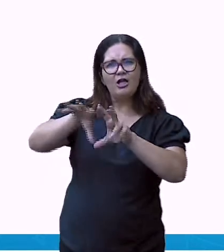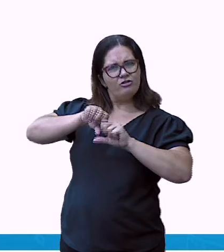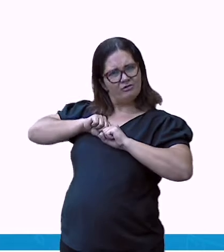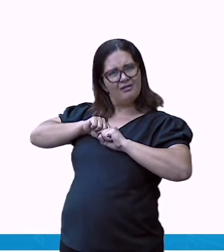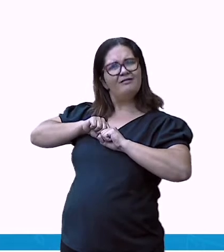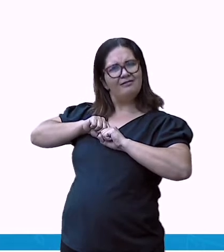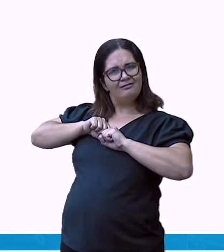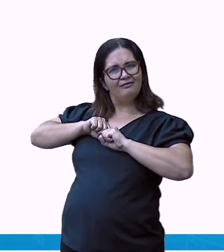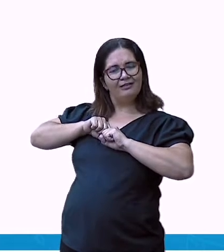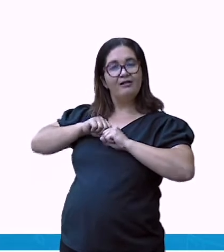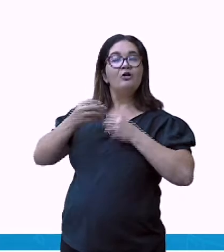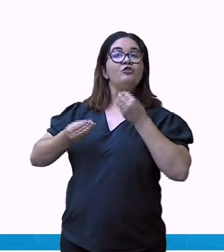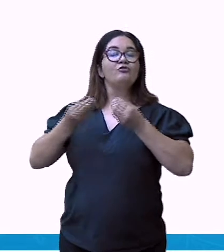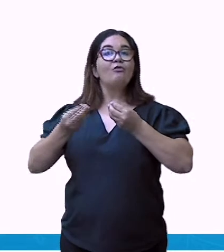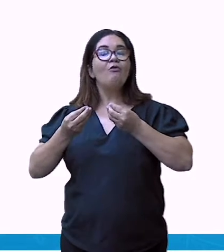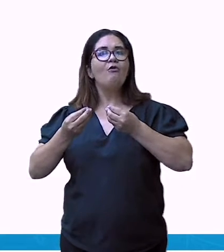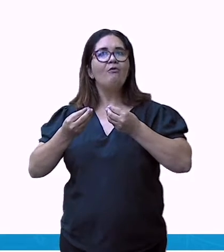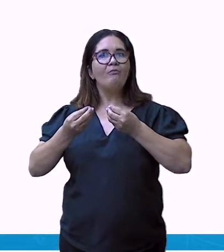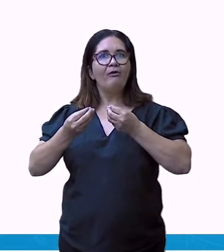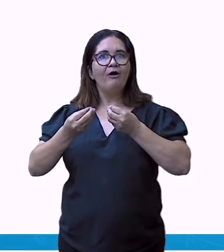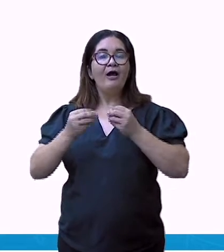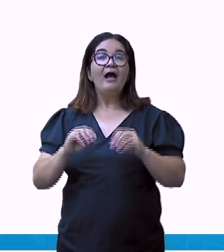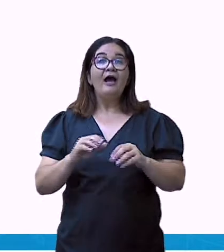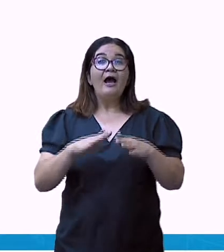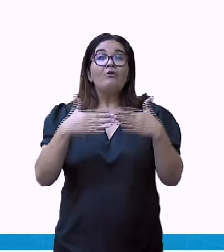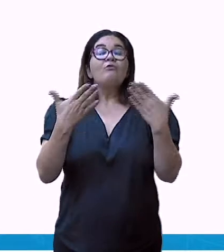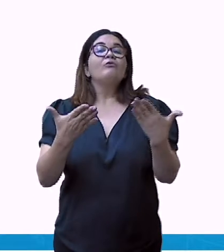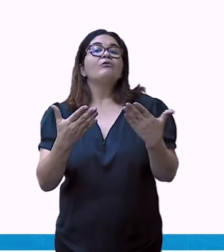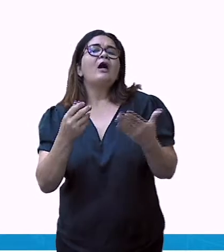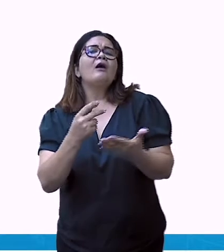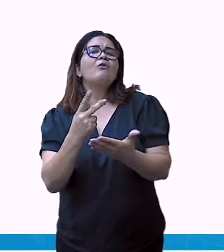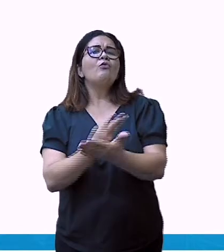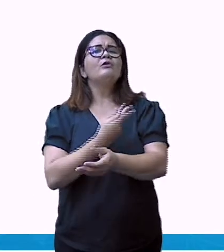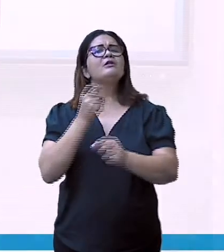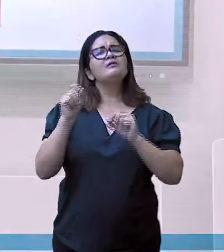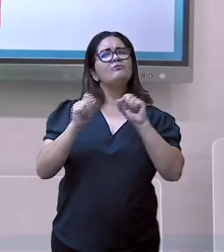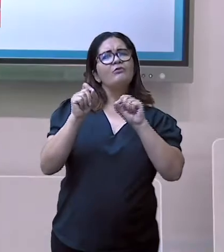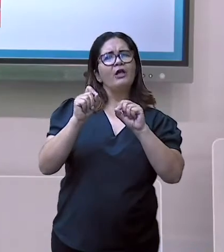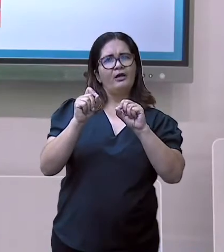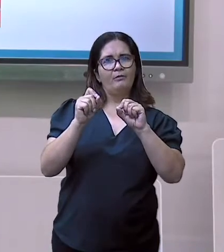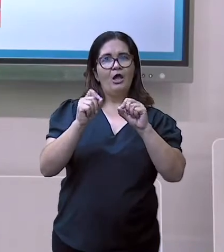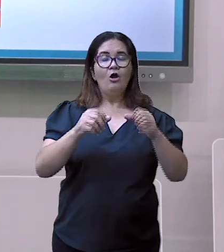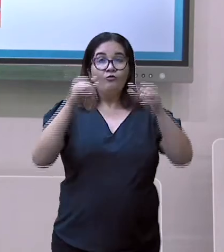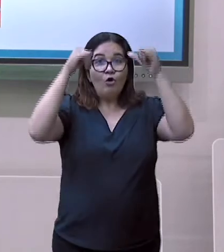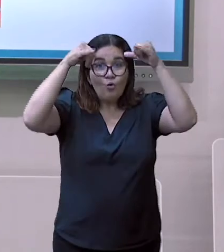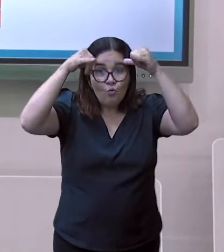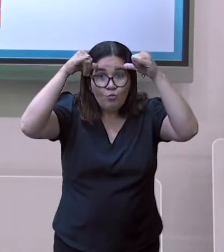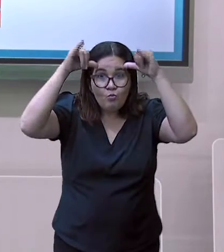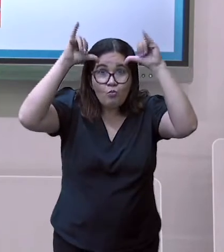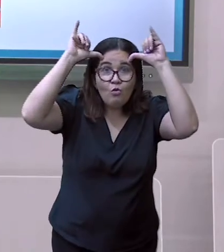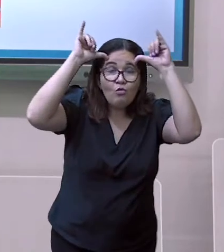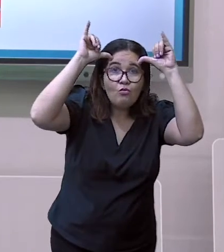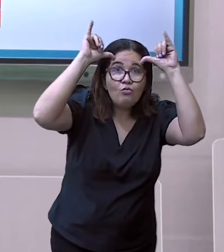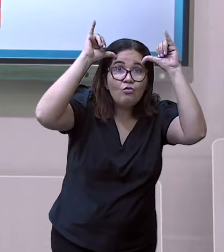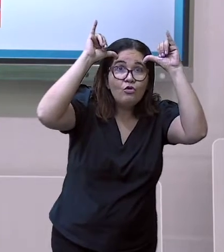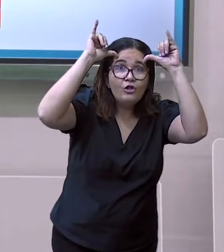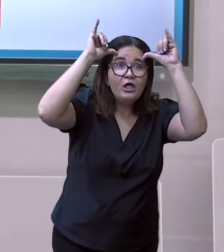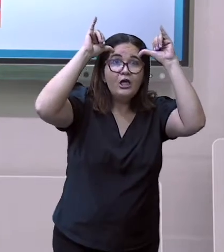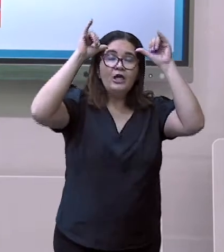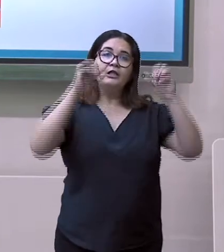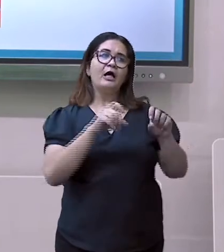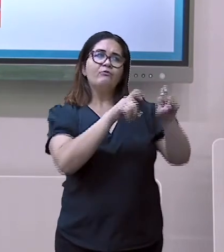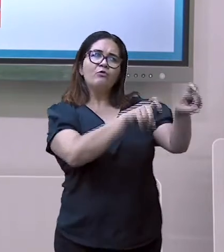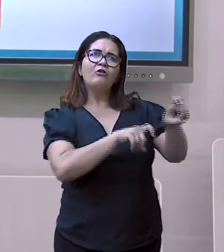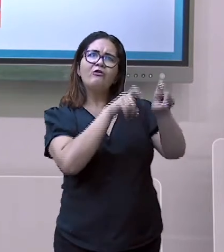conta sobre a ressurreição de um boi. Esse boi era o boi mais bonito de uma